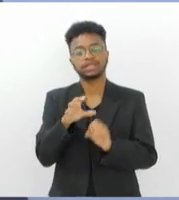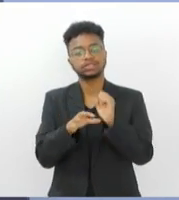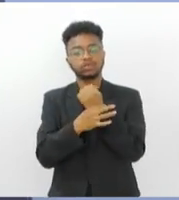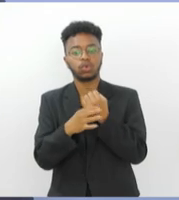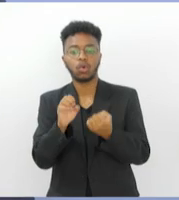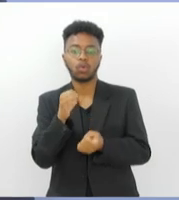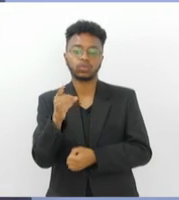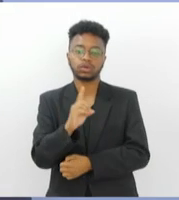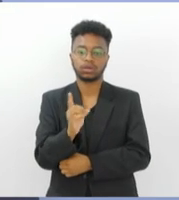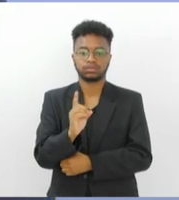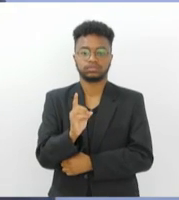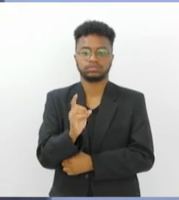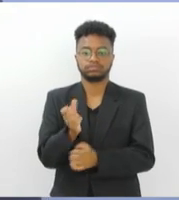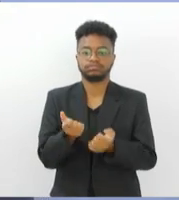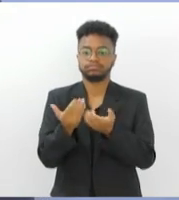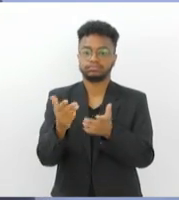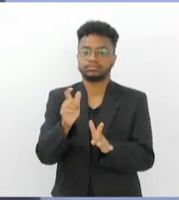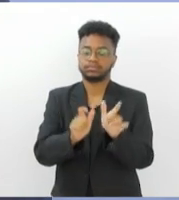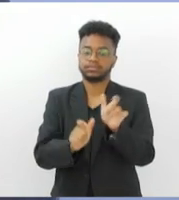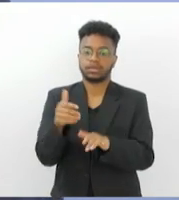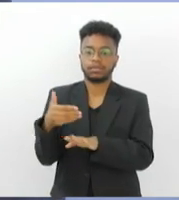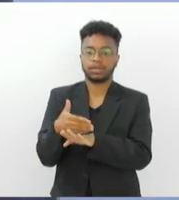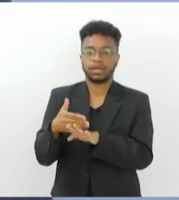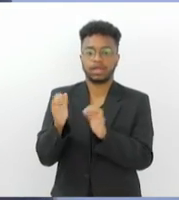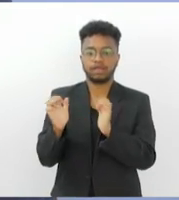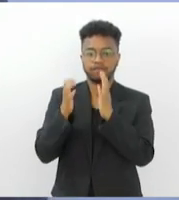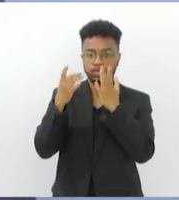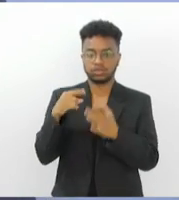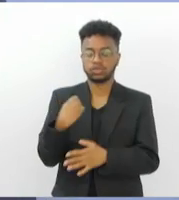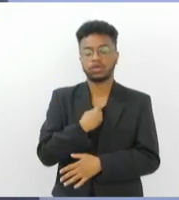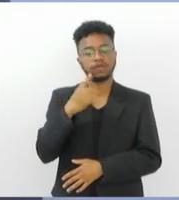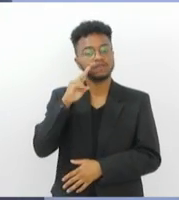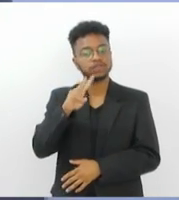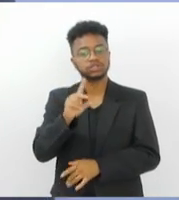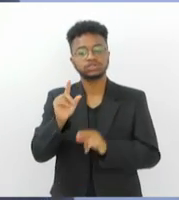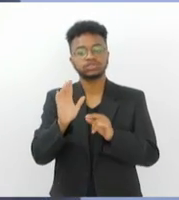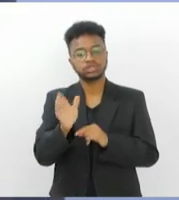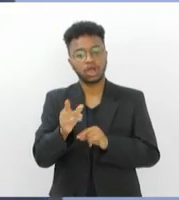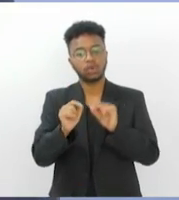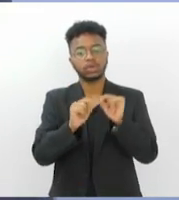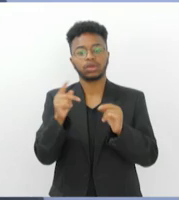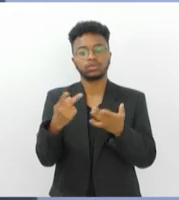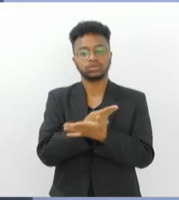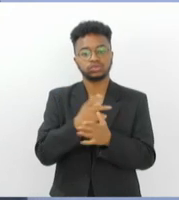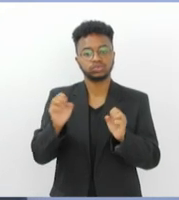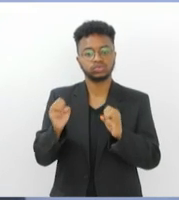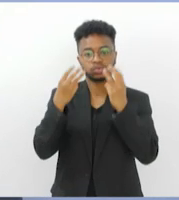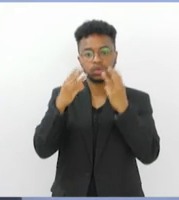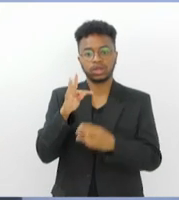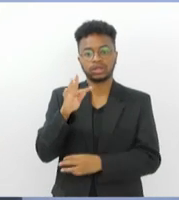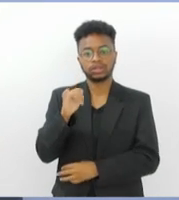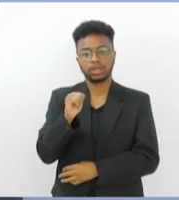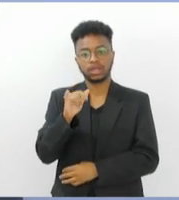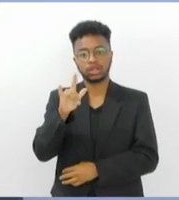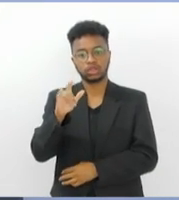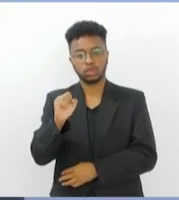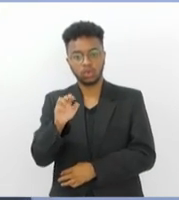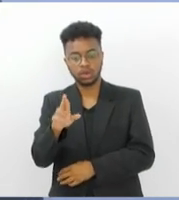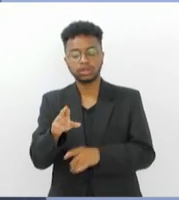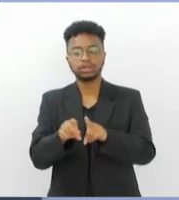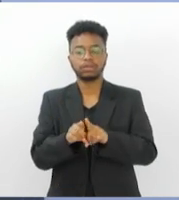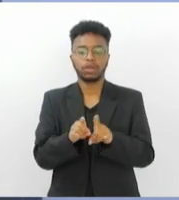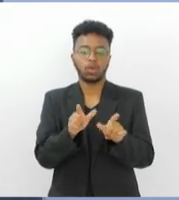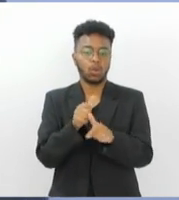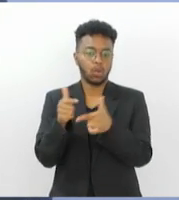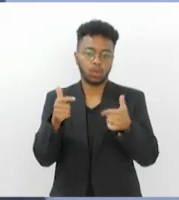lá estarão e nesse evento a gente já viu o que aconteceu no show da Taylor Swift e em outros episódios também então é